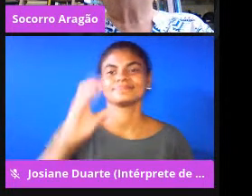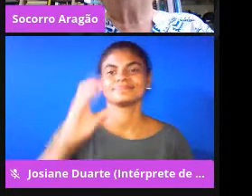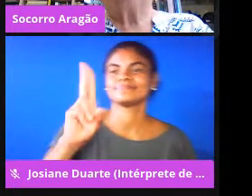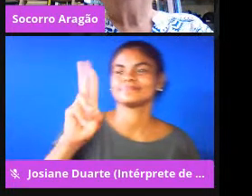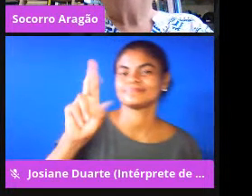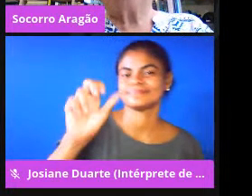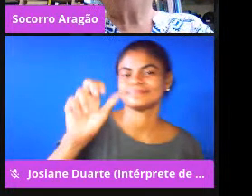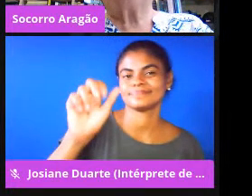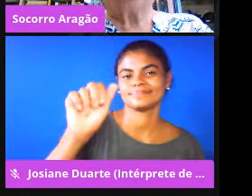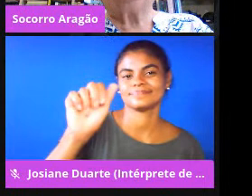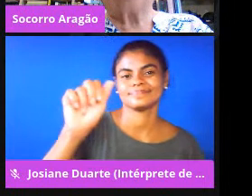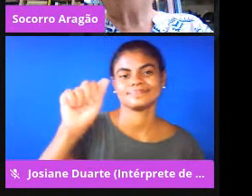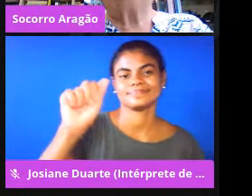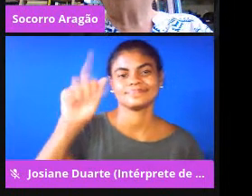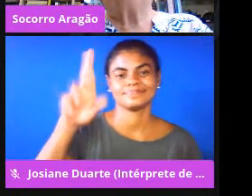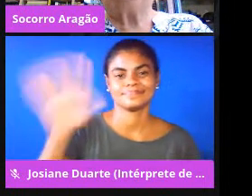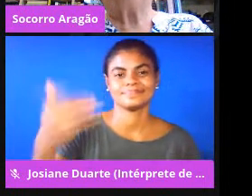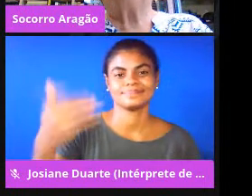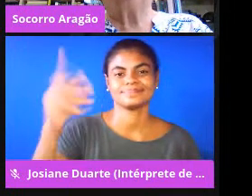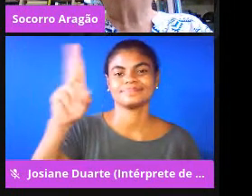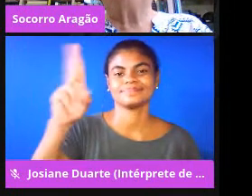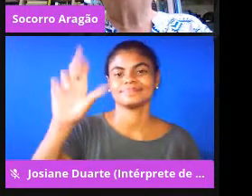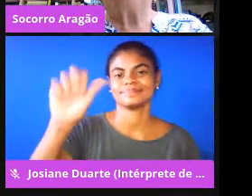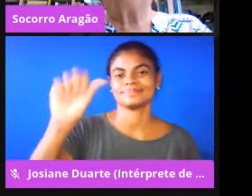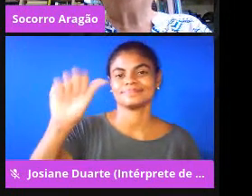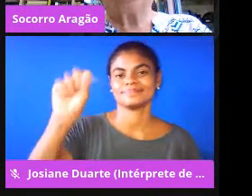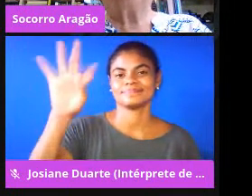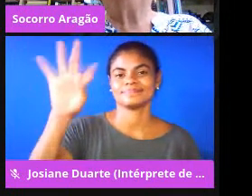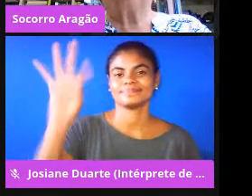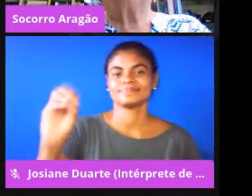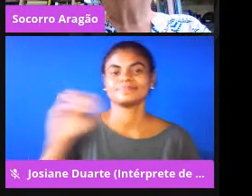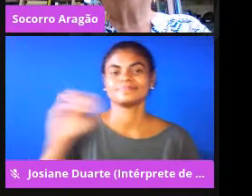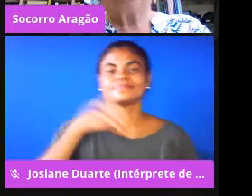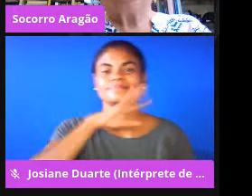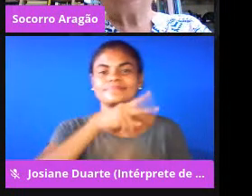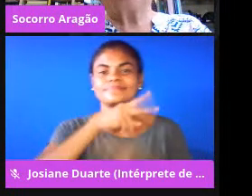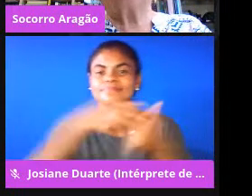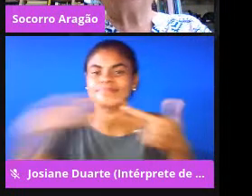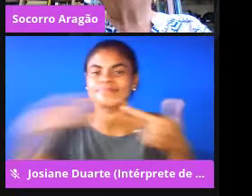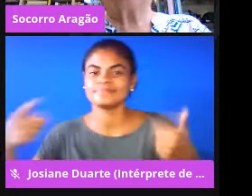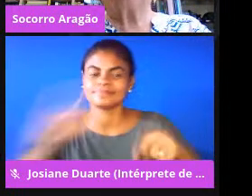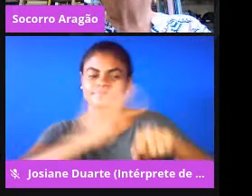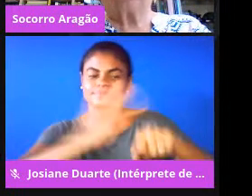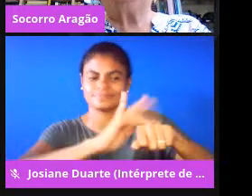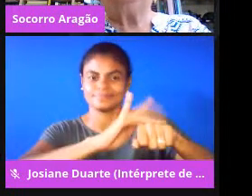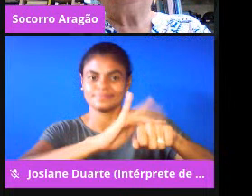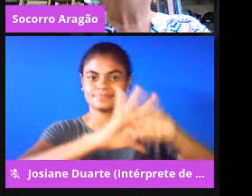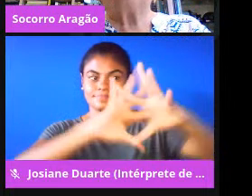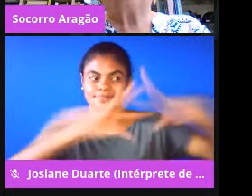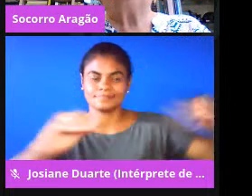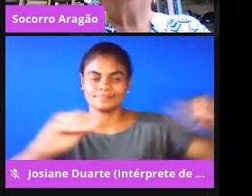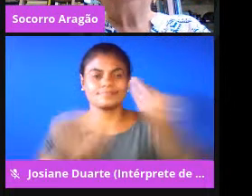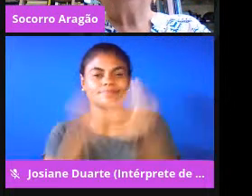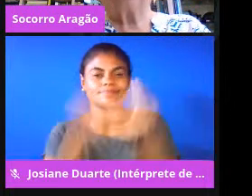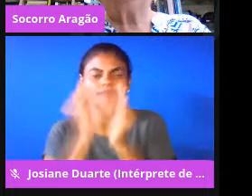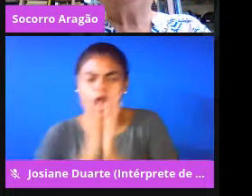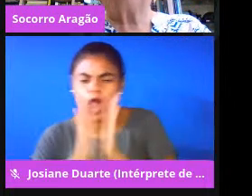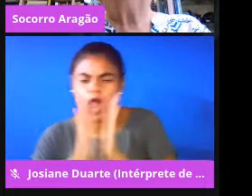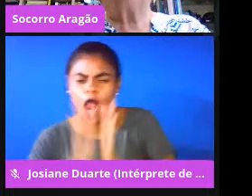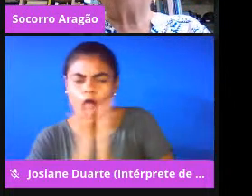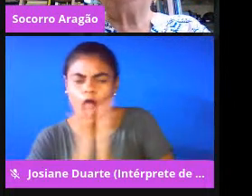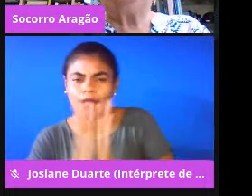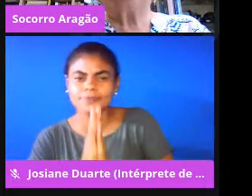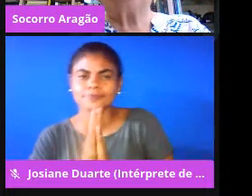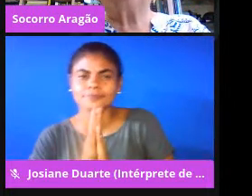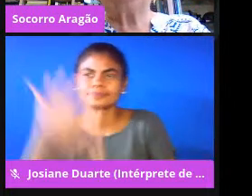Curar no rastro. Fazer sarar a ferida do animal à distância por meio de rezas e orações realizadas ao se colocar ramos de folhas